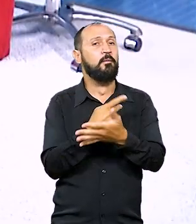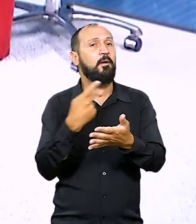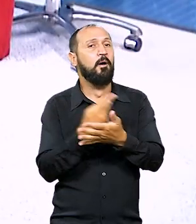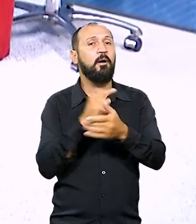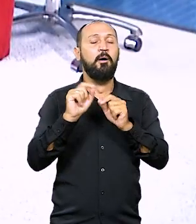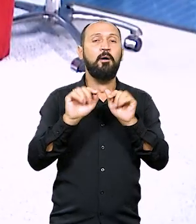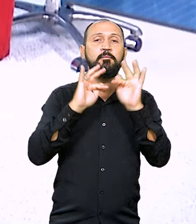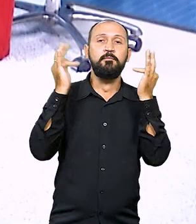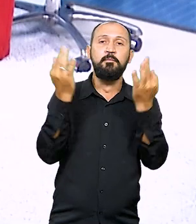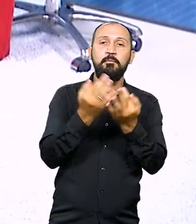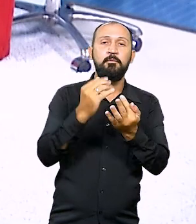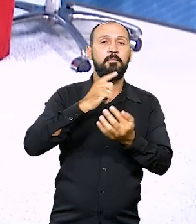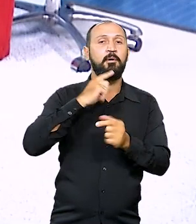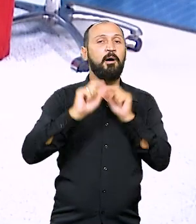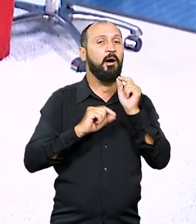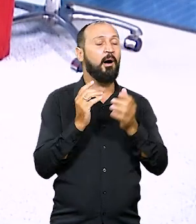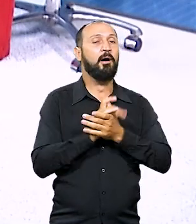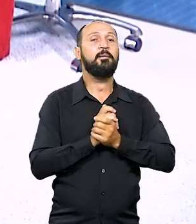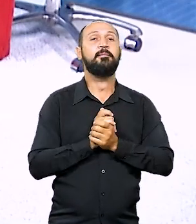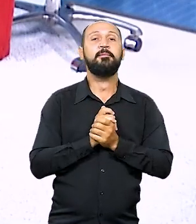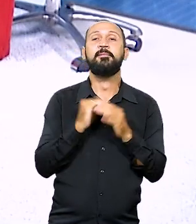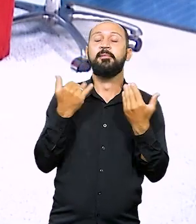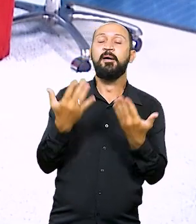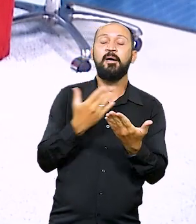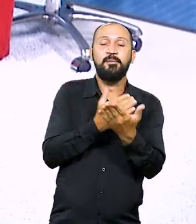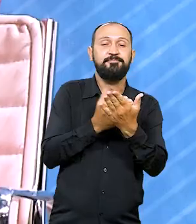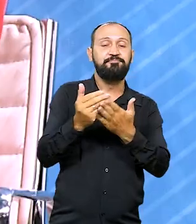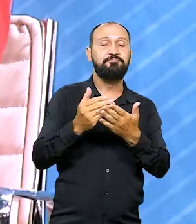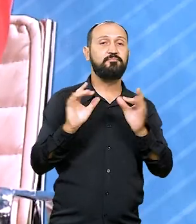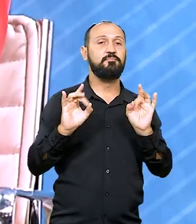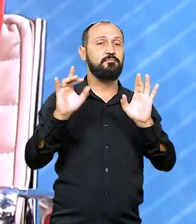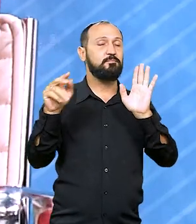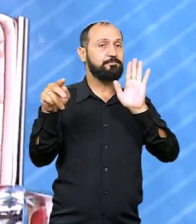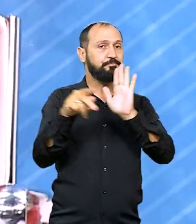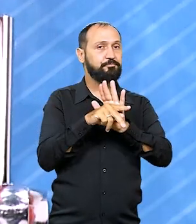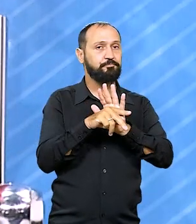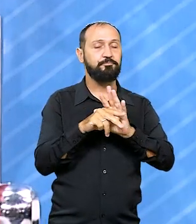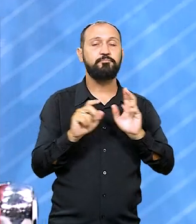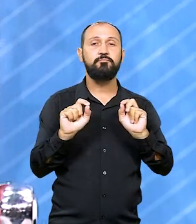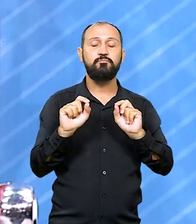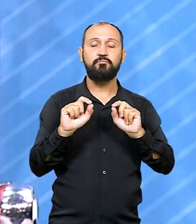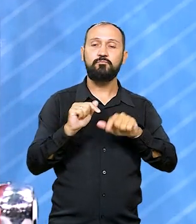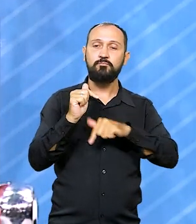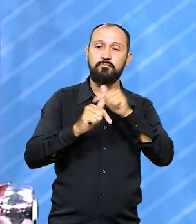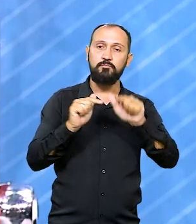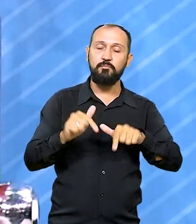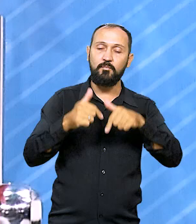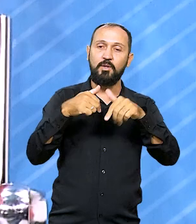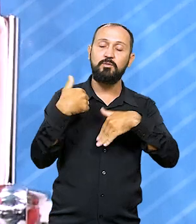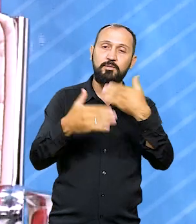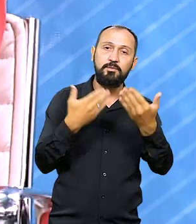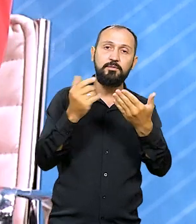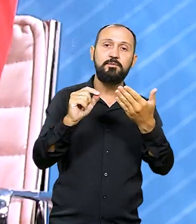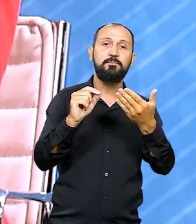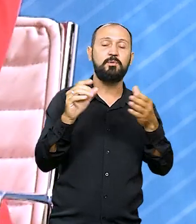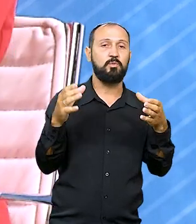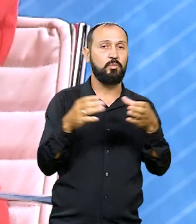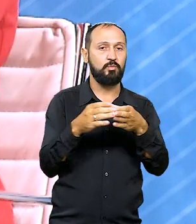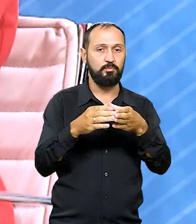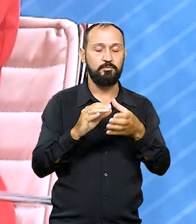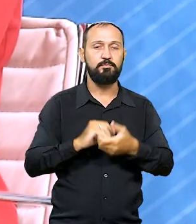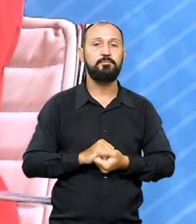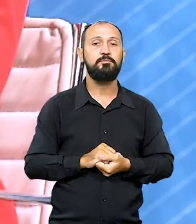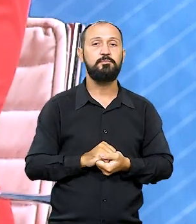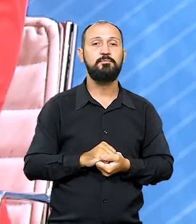a injustiça que seu familiar sofre. Doutor, entrando especificamente nas ações desenvolvidas